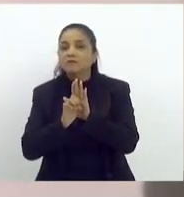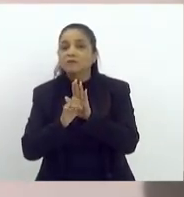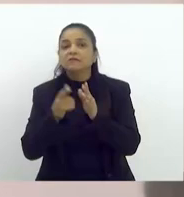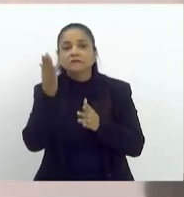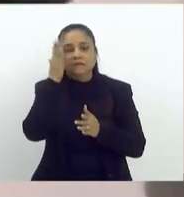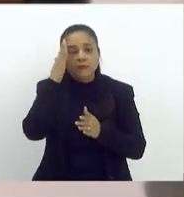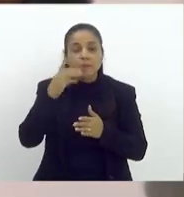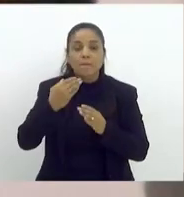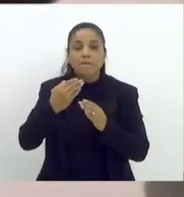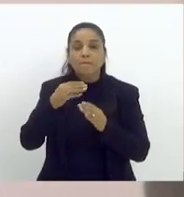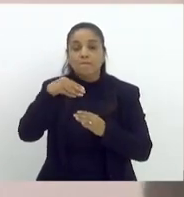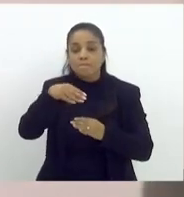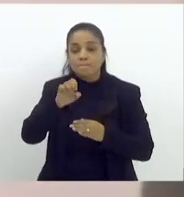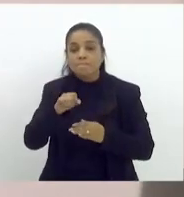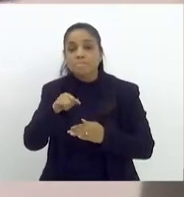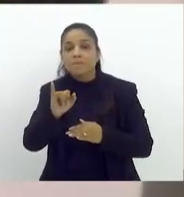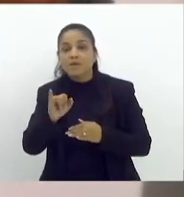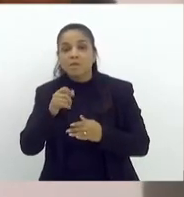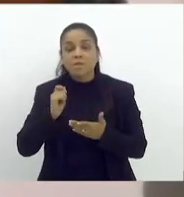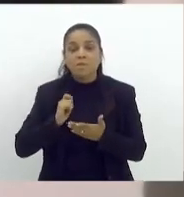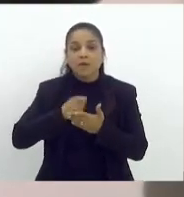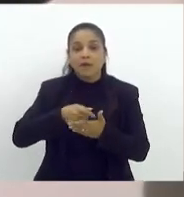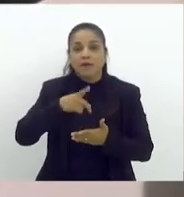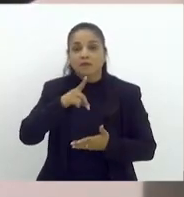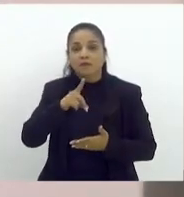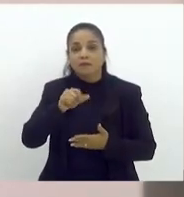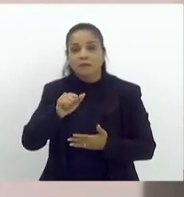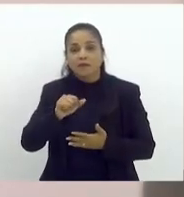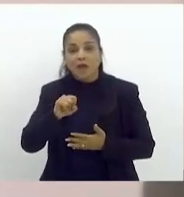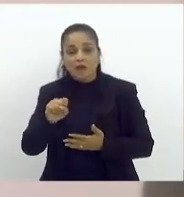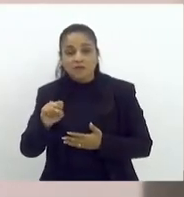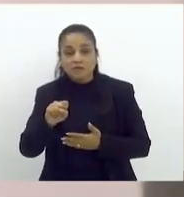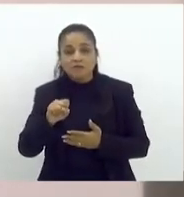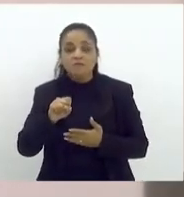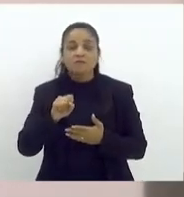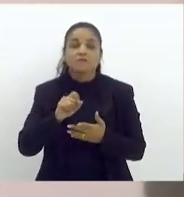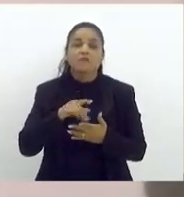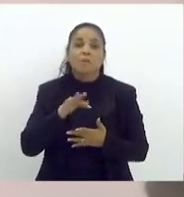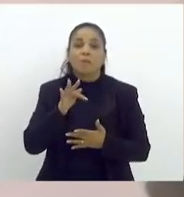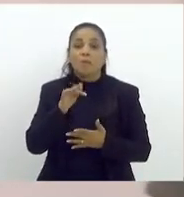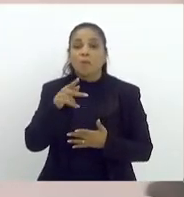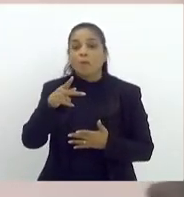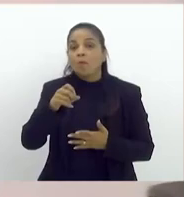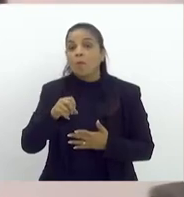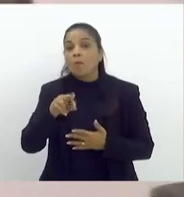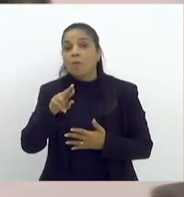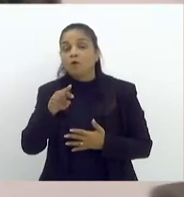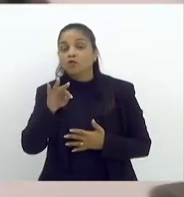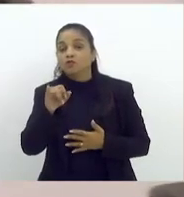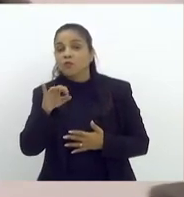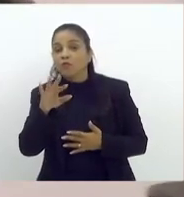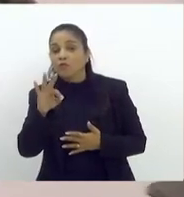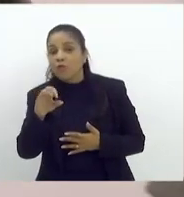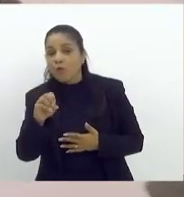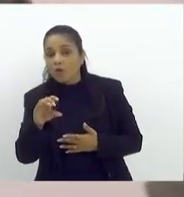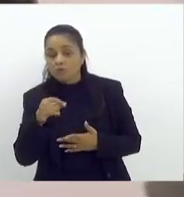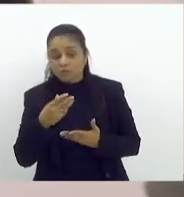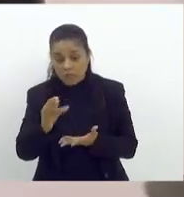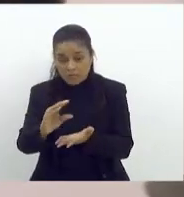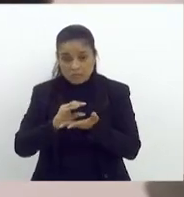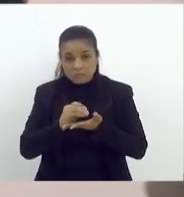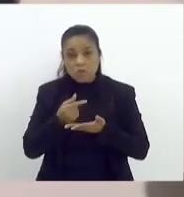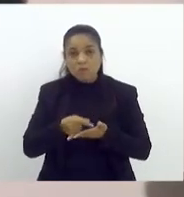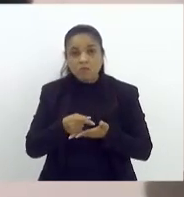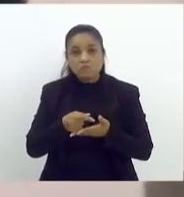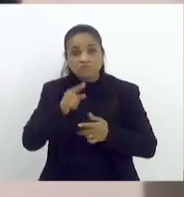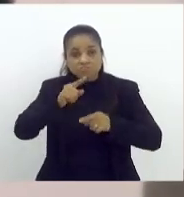pagar o 10 para ter o meio quando sabe fazer portfólios não é só você fazer um recurso sem a molecada não sabe nem receber o recurso não tem como